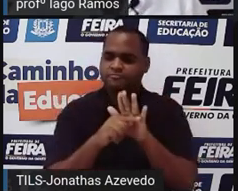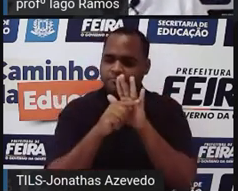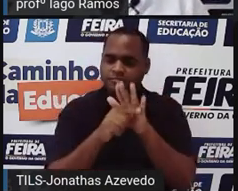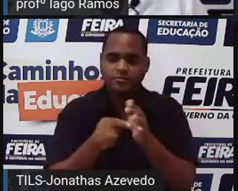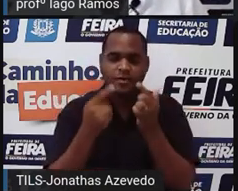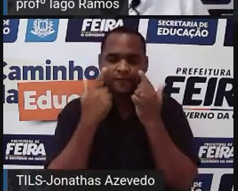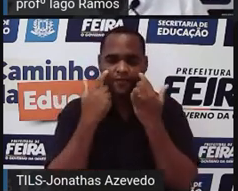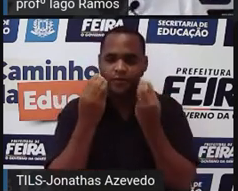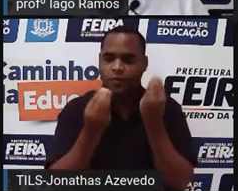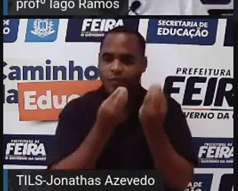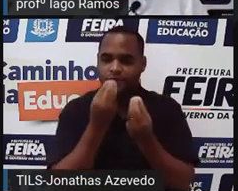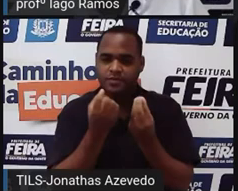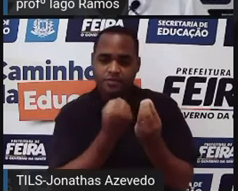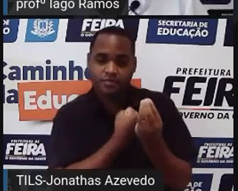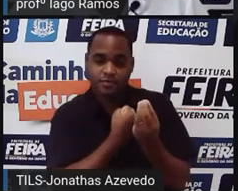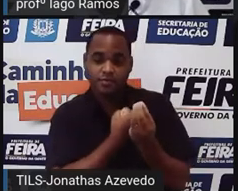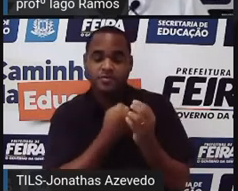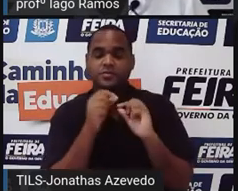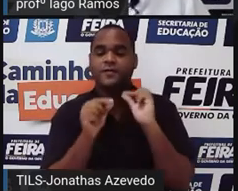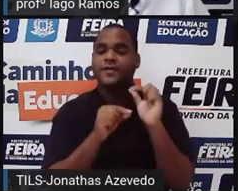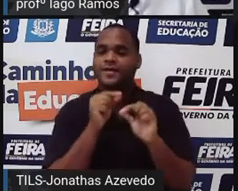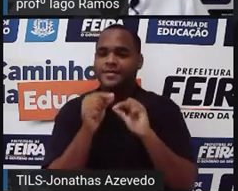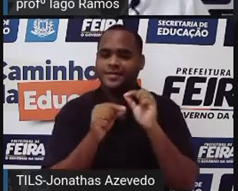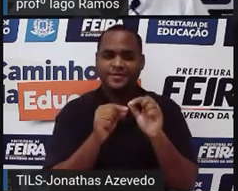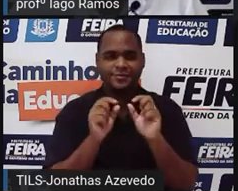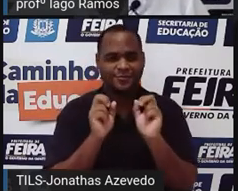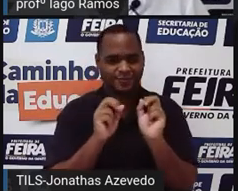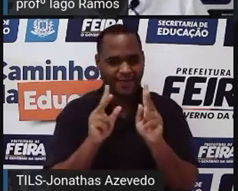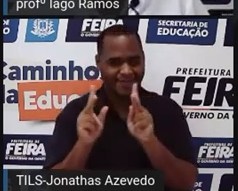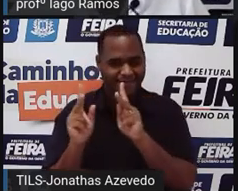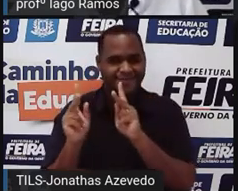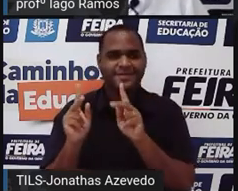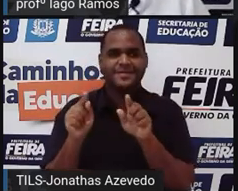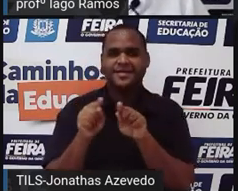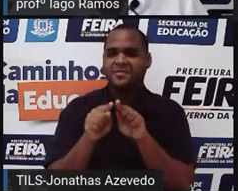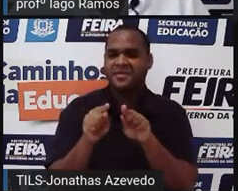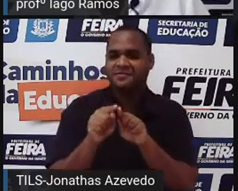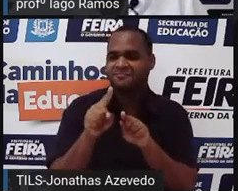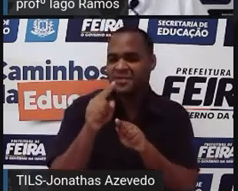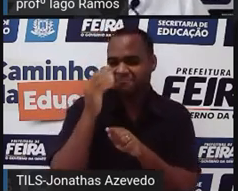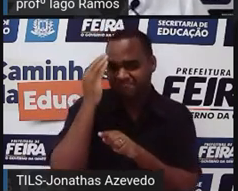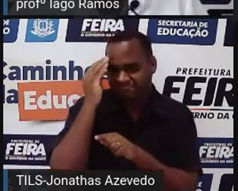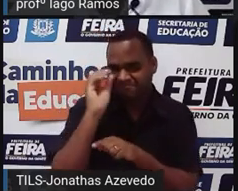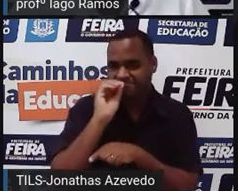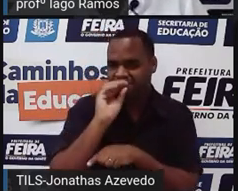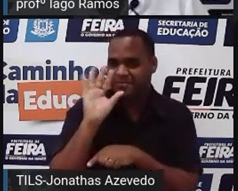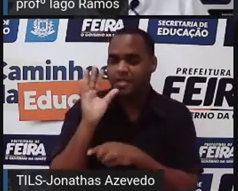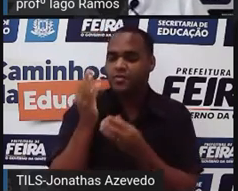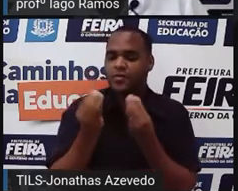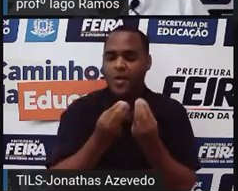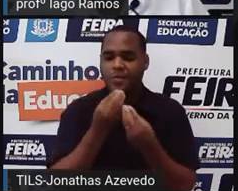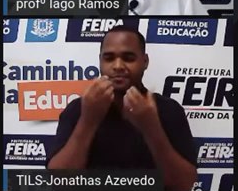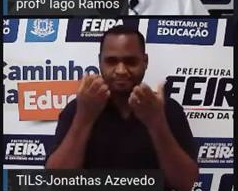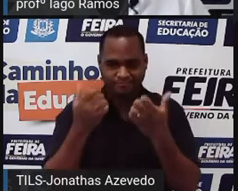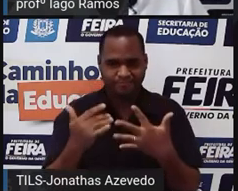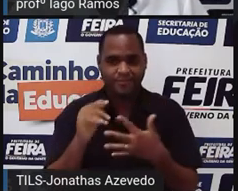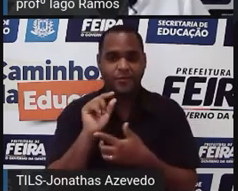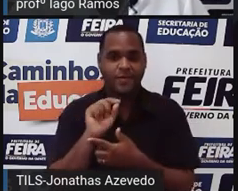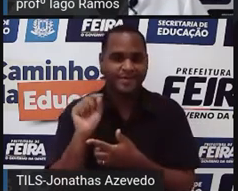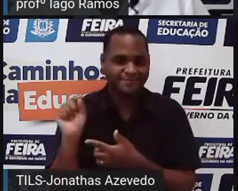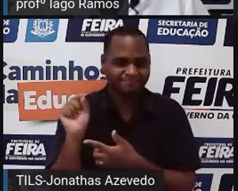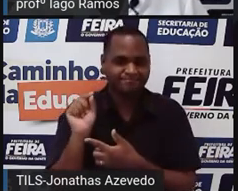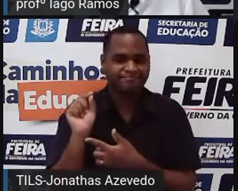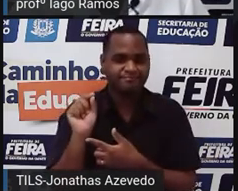isso mesmo com números, tá bom? Para a gente entender de fato como é que acontece, beleza?